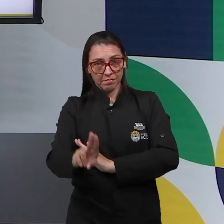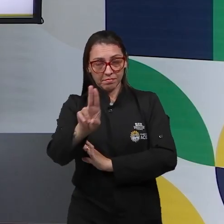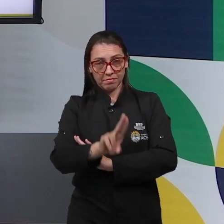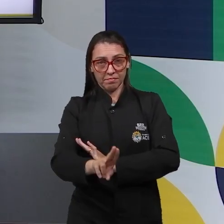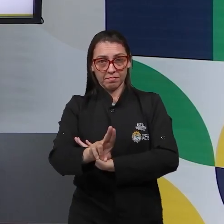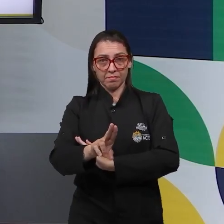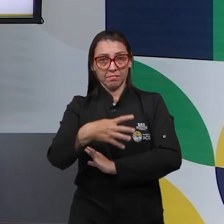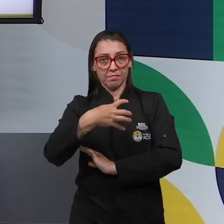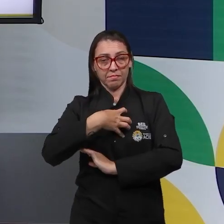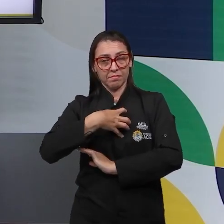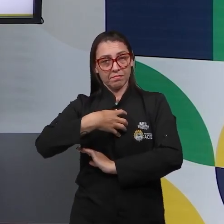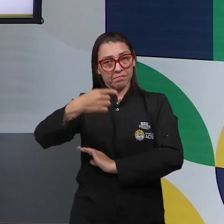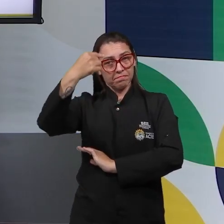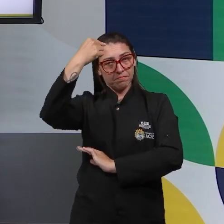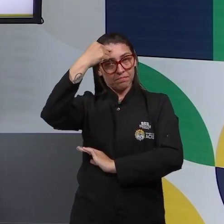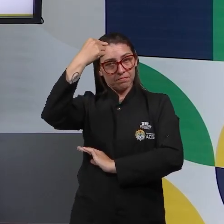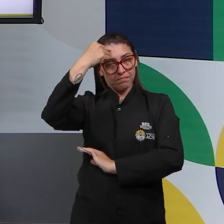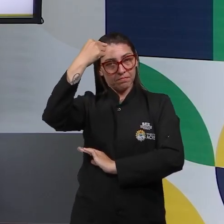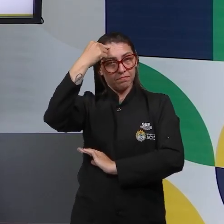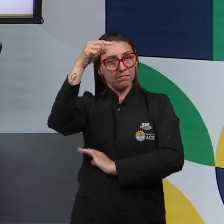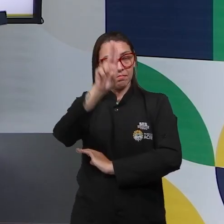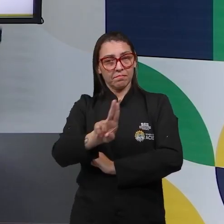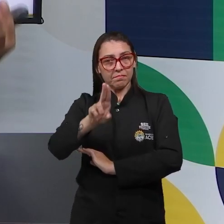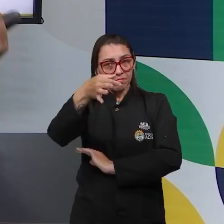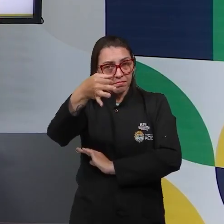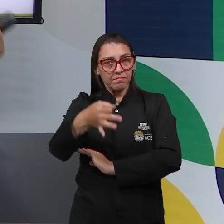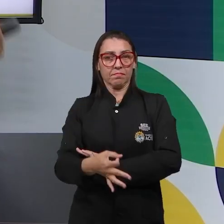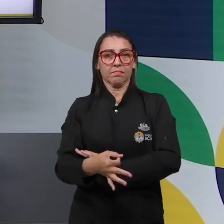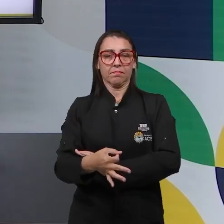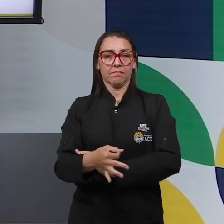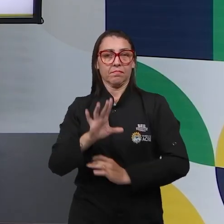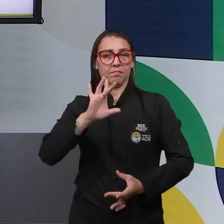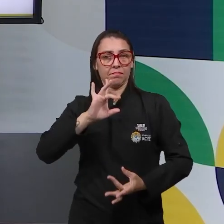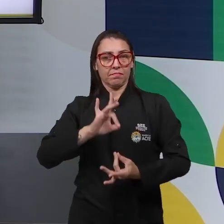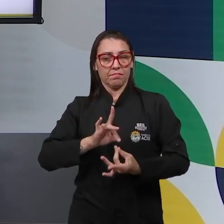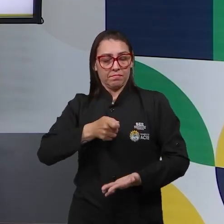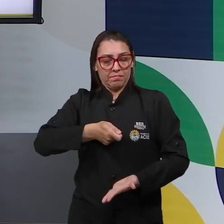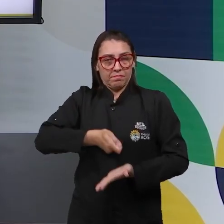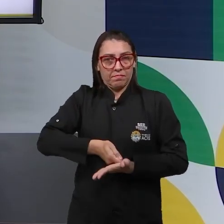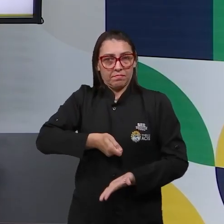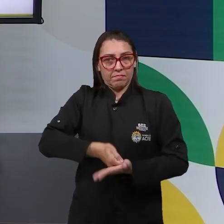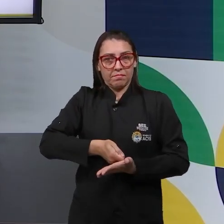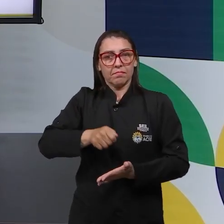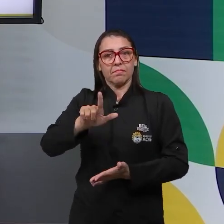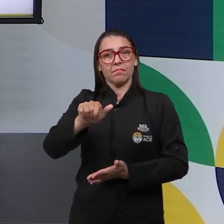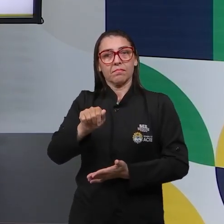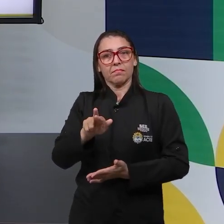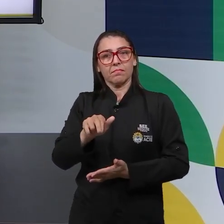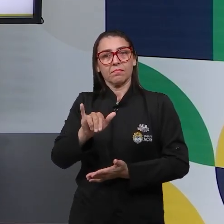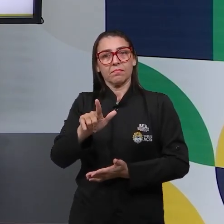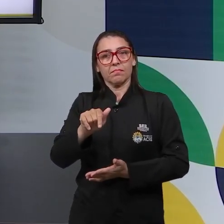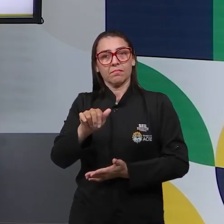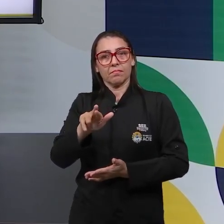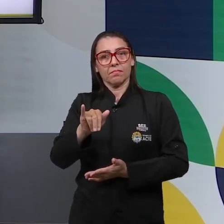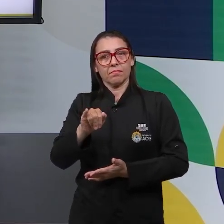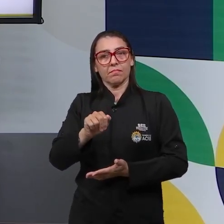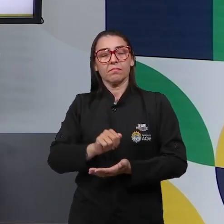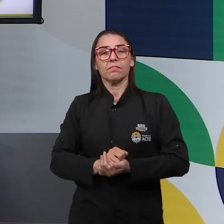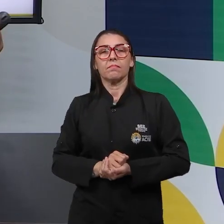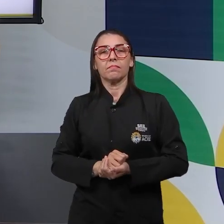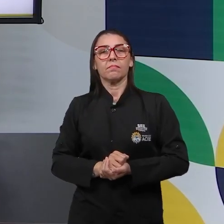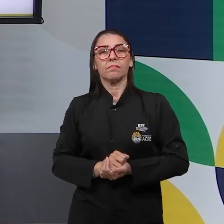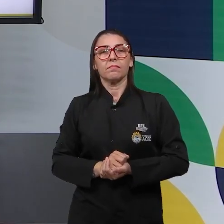de maneira racional, com uso devido. Então o espírito castigou ela por conta disso.